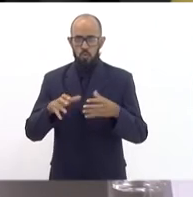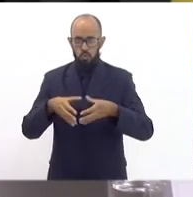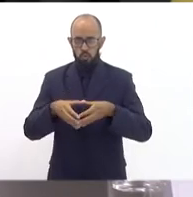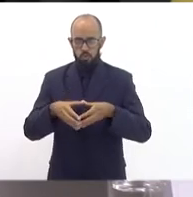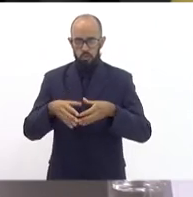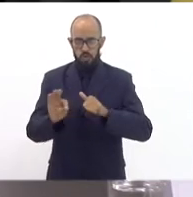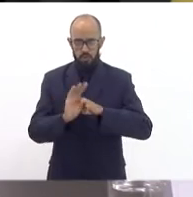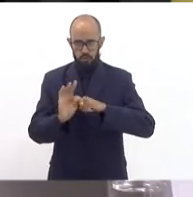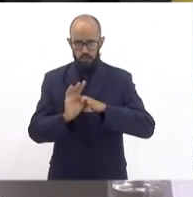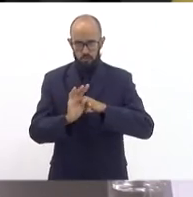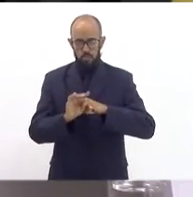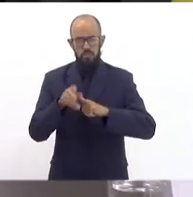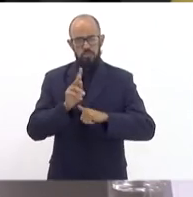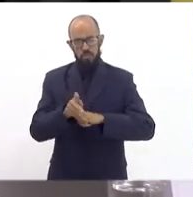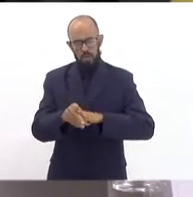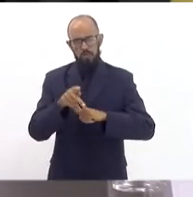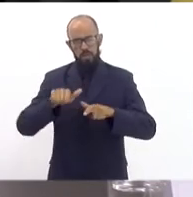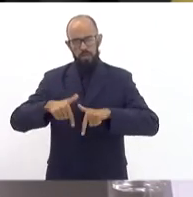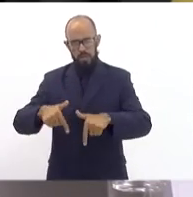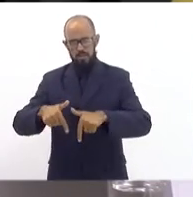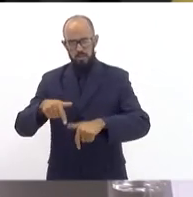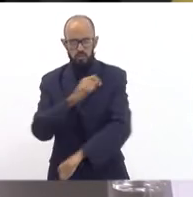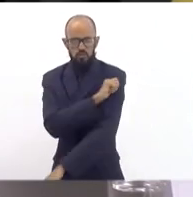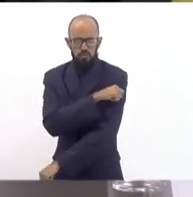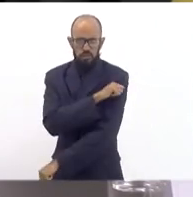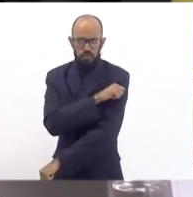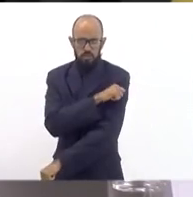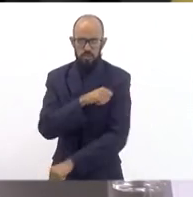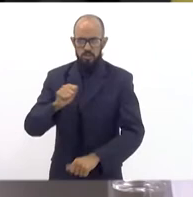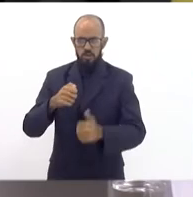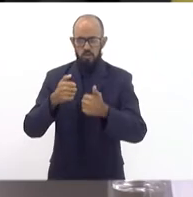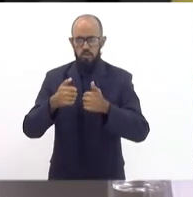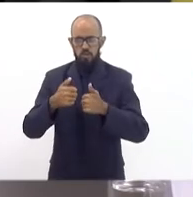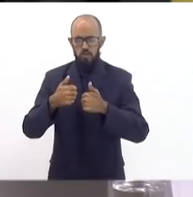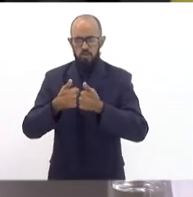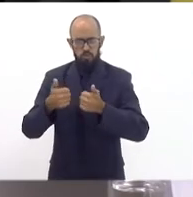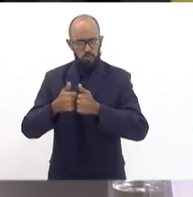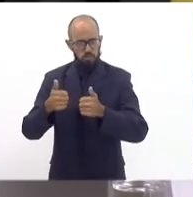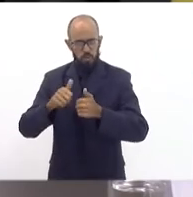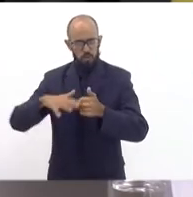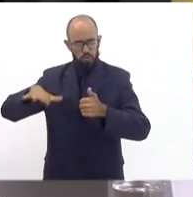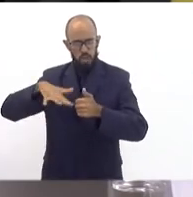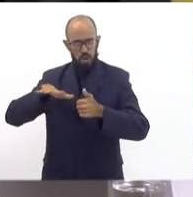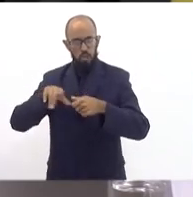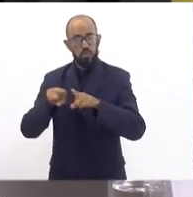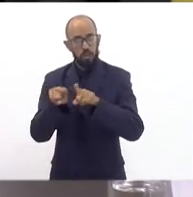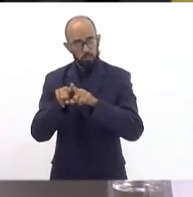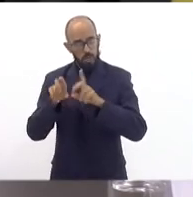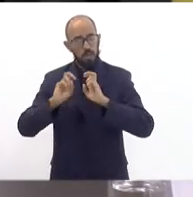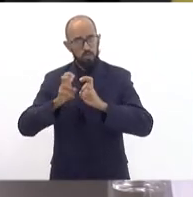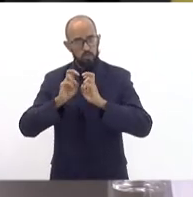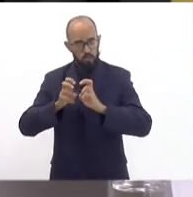sempre teve ações de fiscalização nessa área de transportes e também na Supervia.